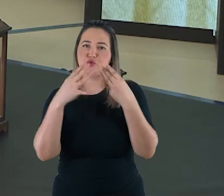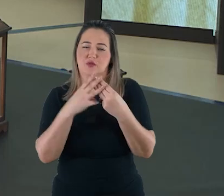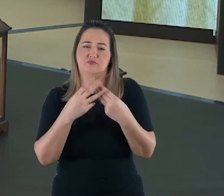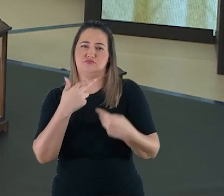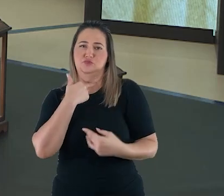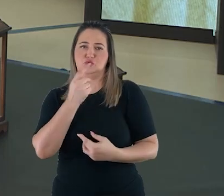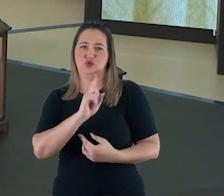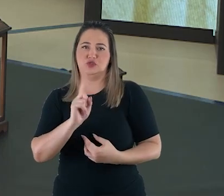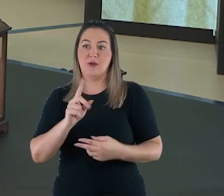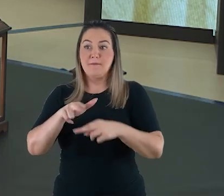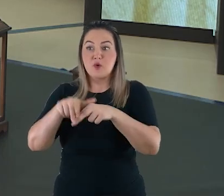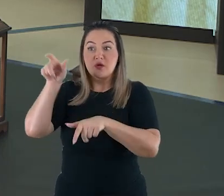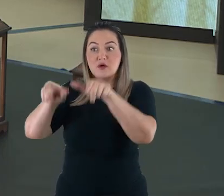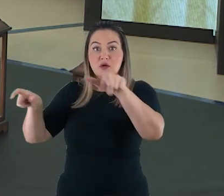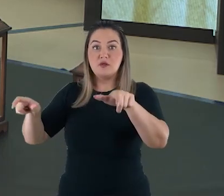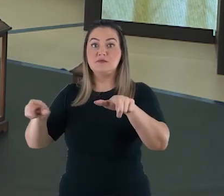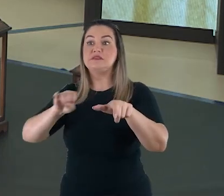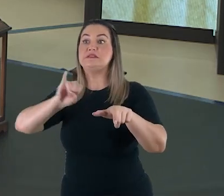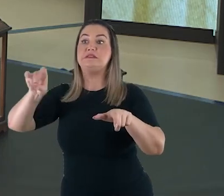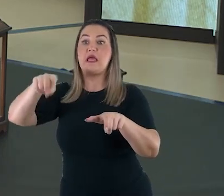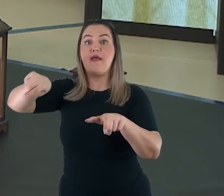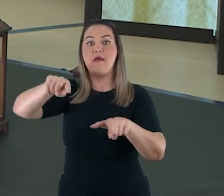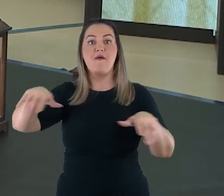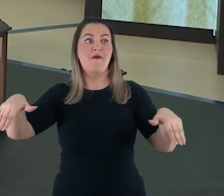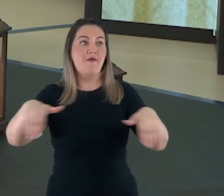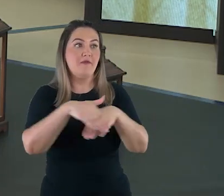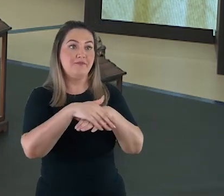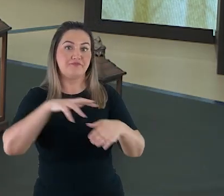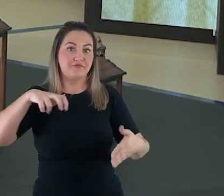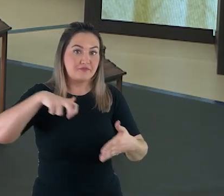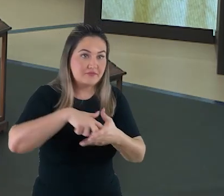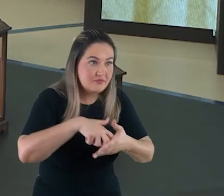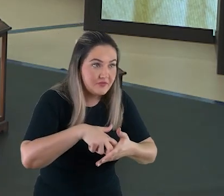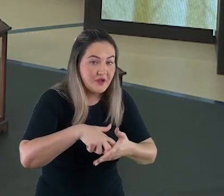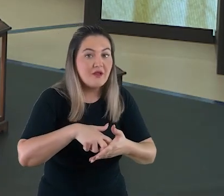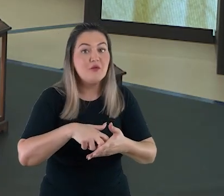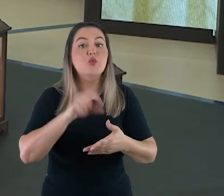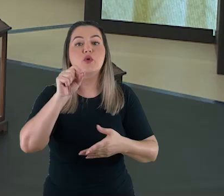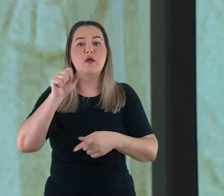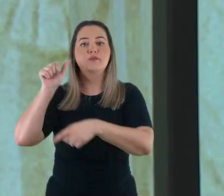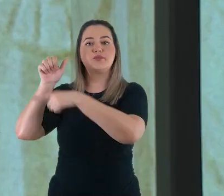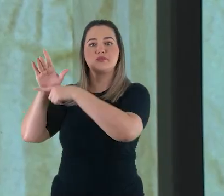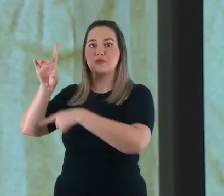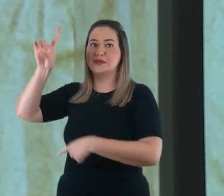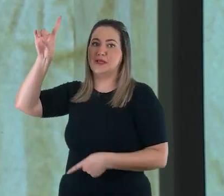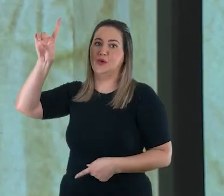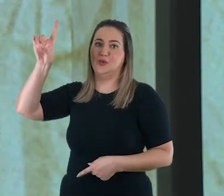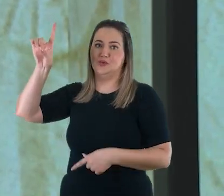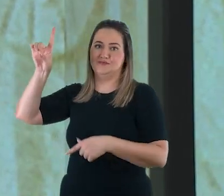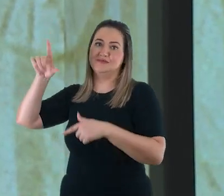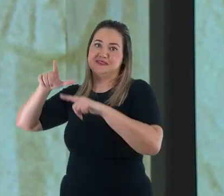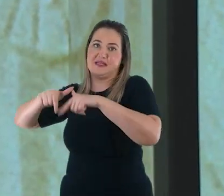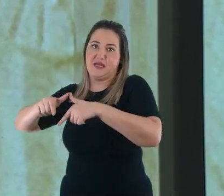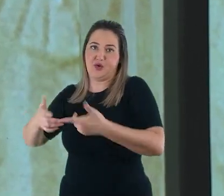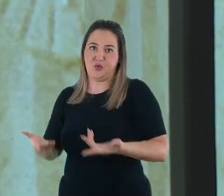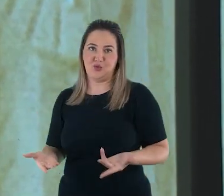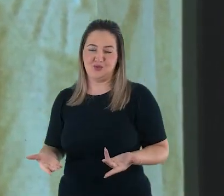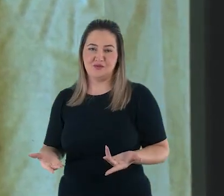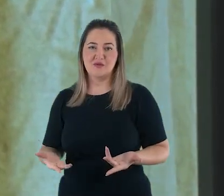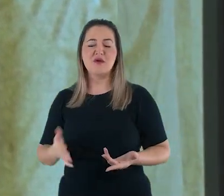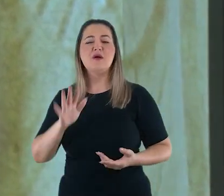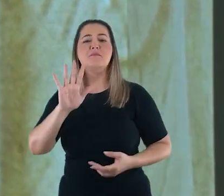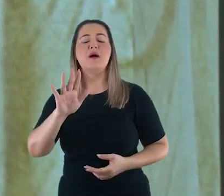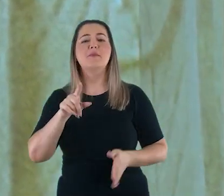pressão, senão estariam sob o risco de quebrarem a sua aliança com o Deus de Israel. Daniel não é mencionado